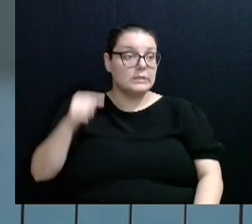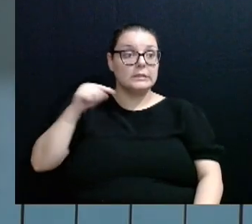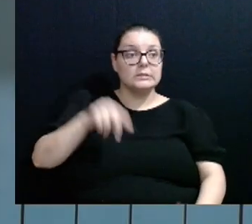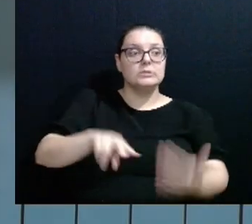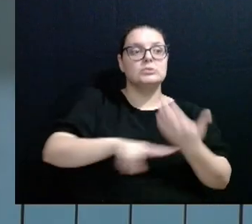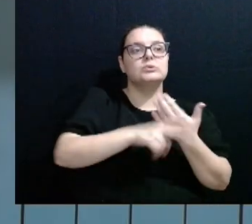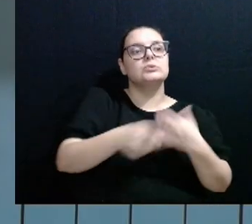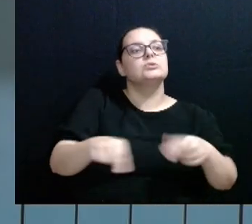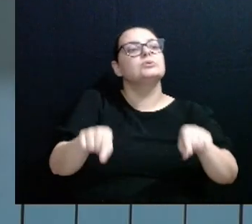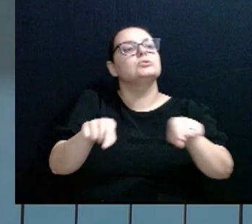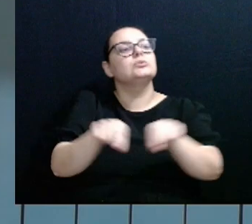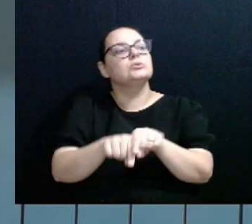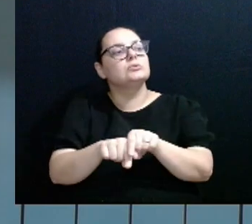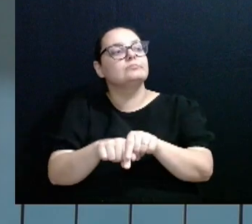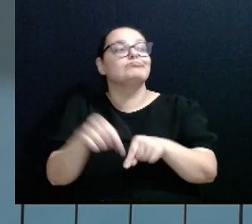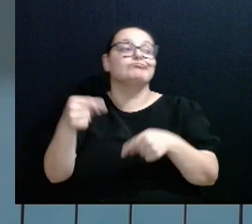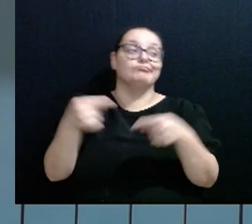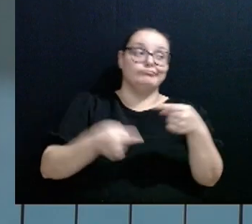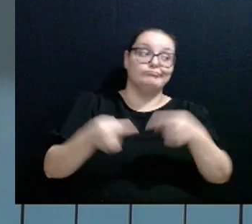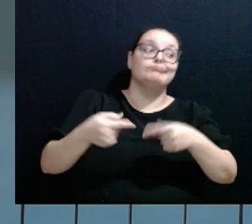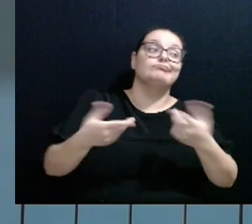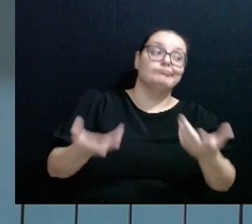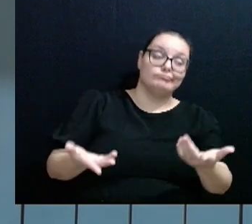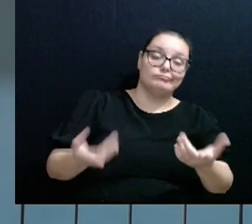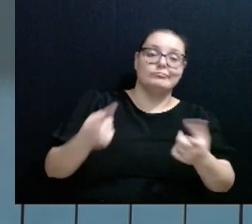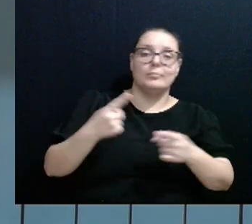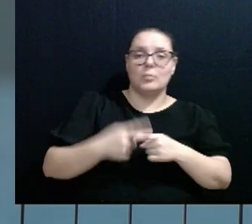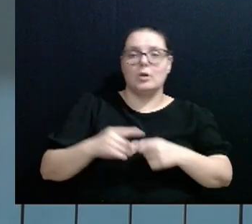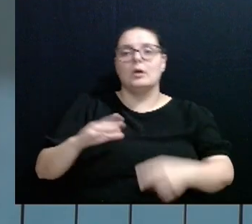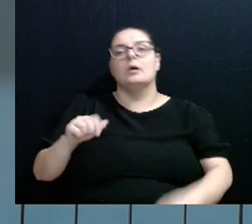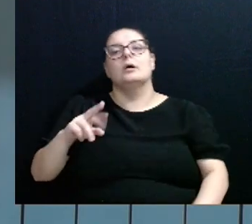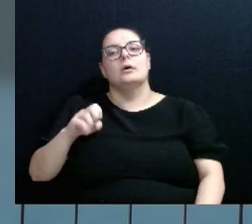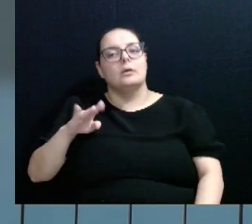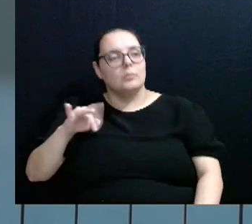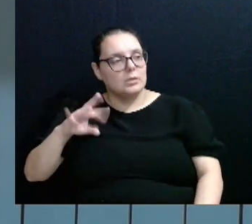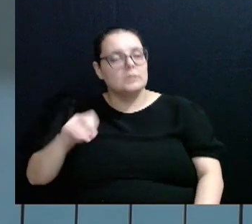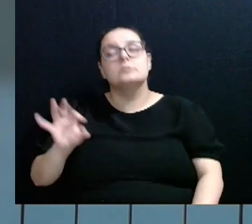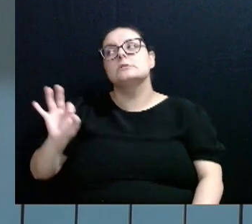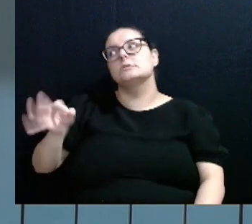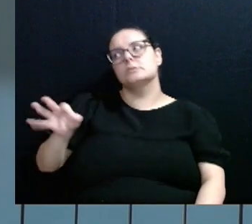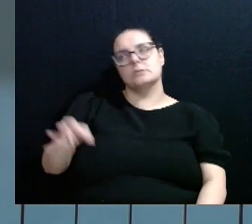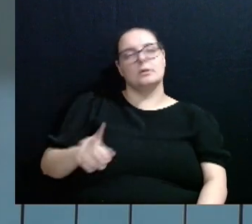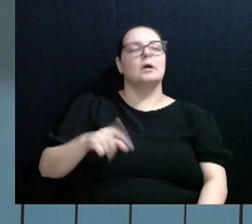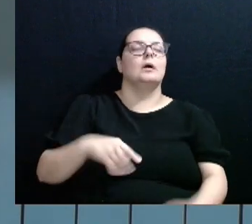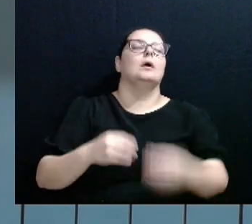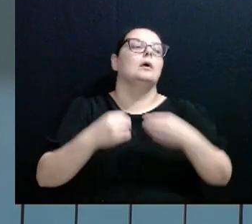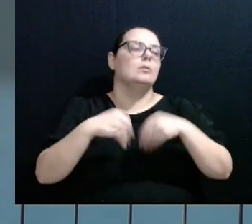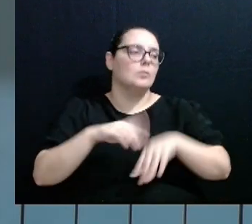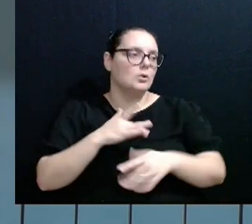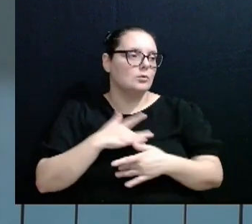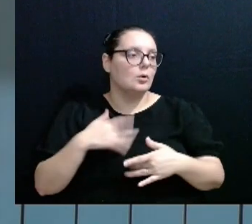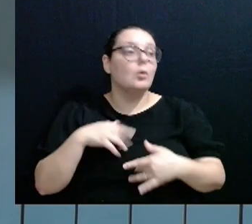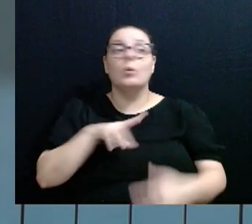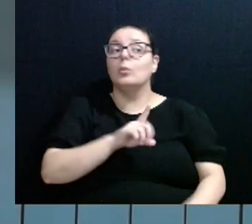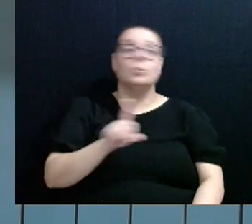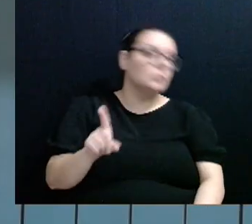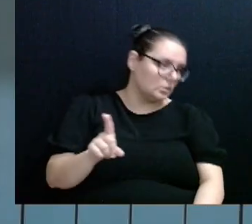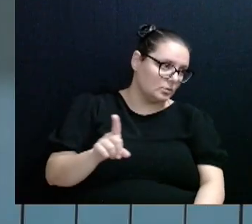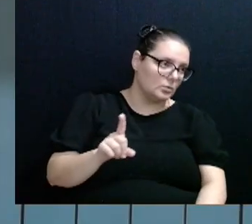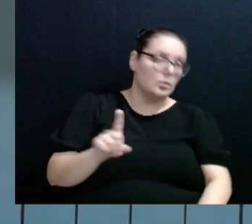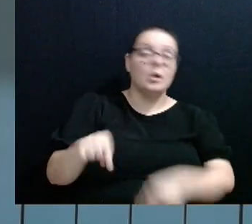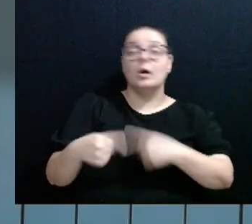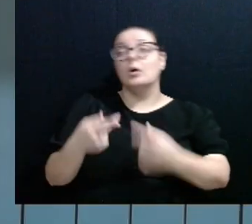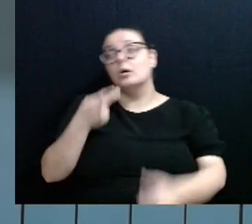uma polêmica, né? Porque, assim, carboidrato é prejudicial à saúde ou não? Outros dizem que